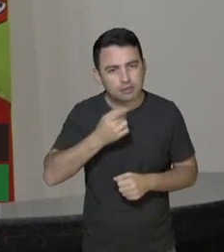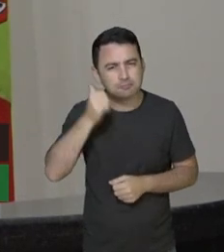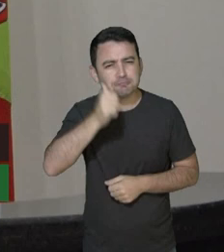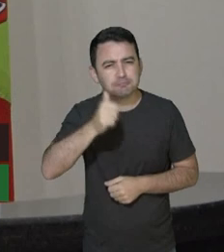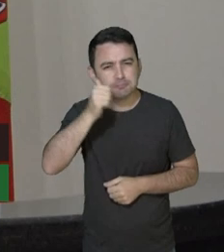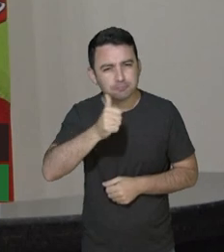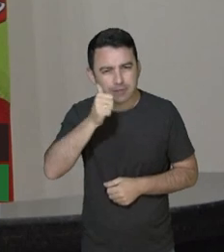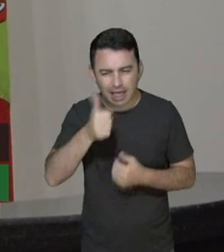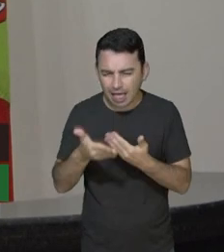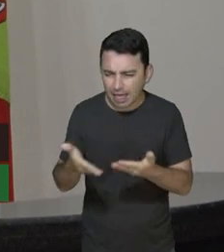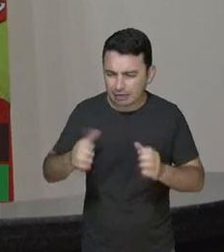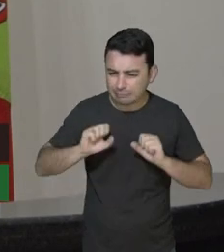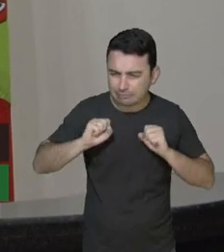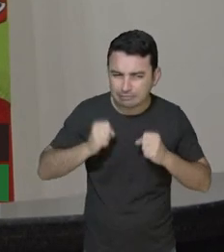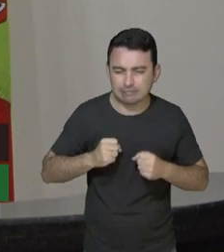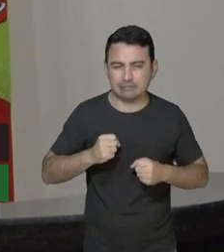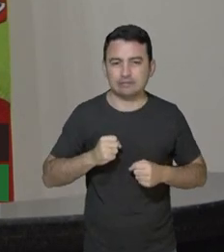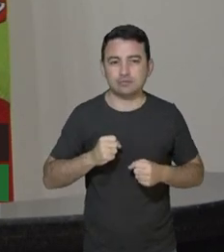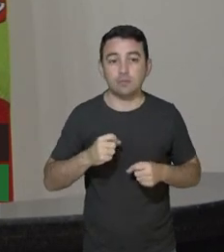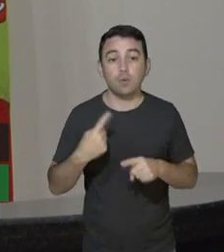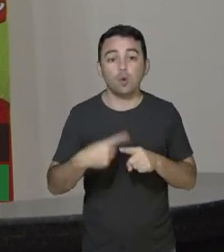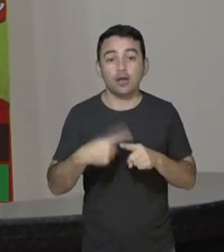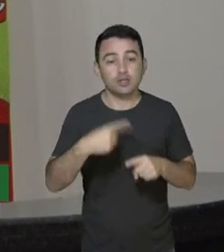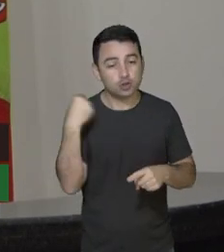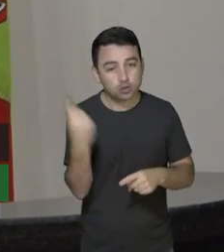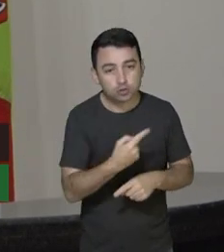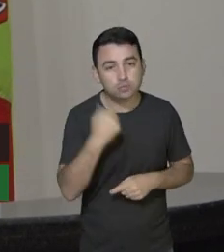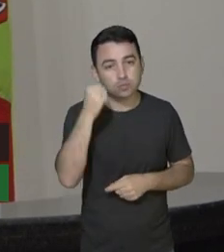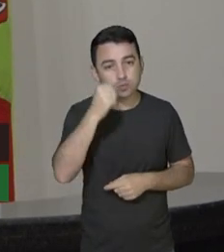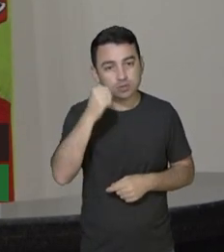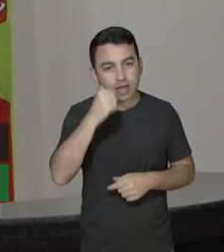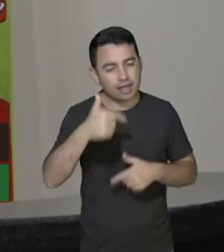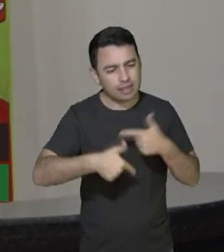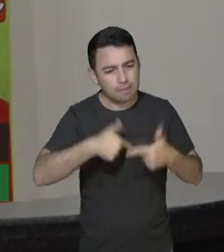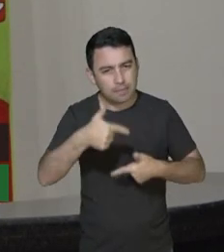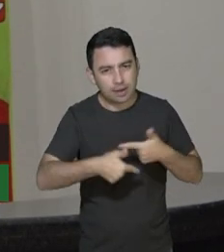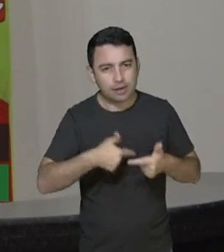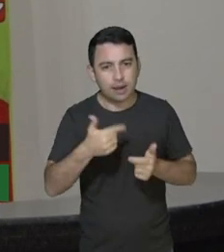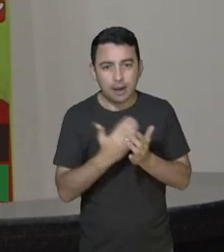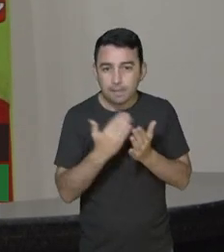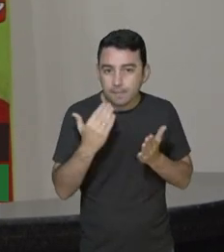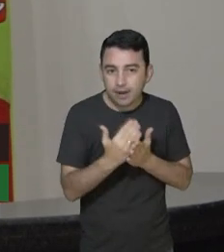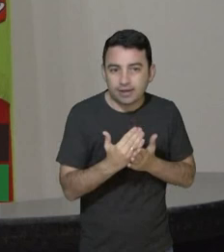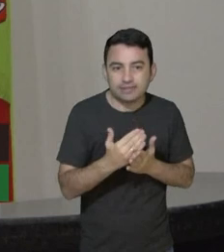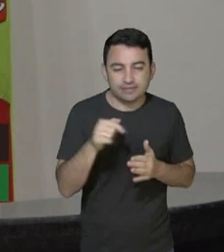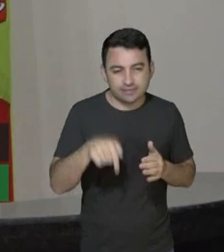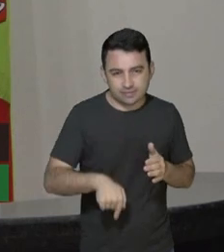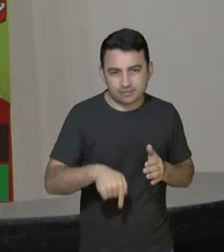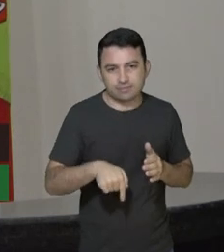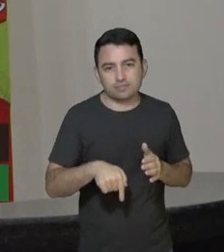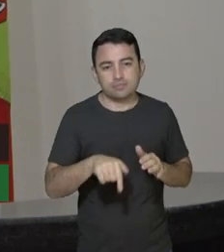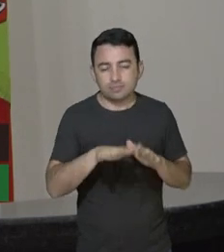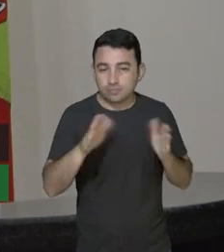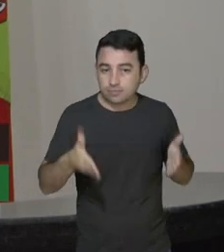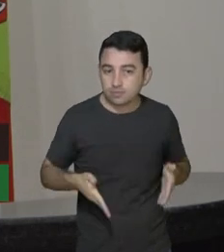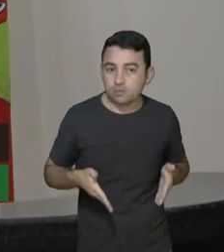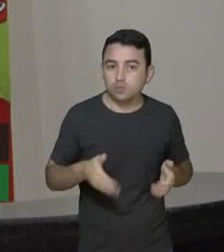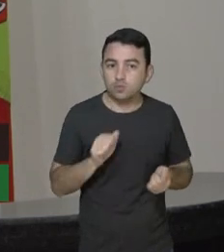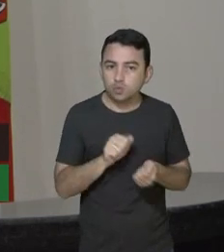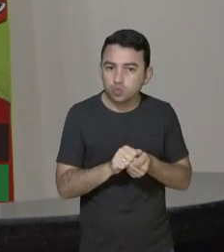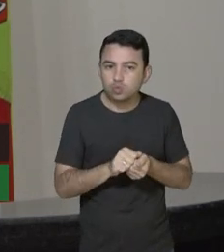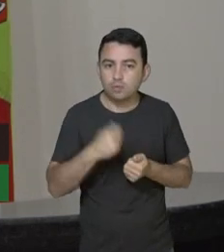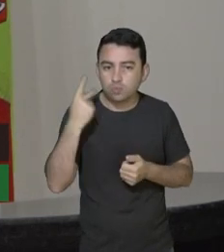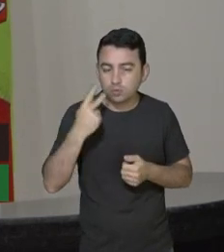mulheres guerreiras, porque nós, mulheres, além de trabalharmos aqui na bancada e trabalharmos, fazermos política